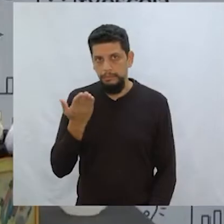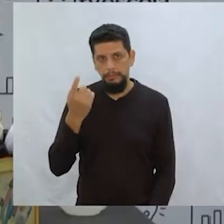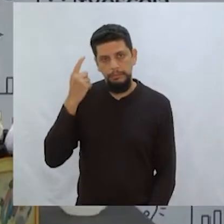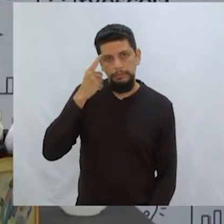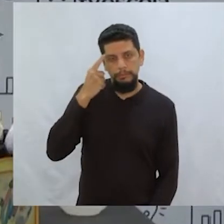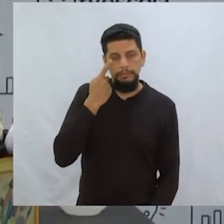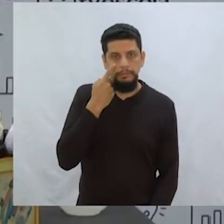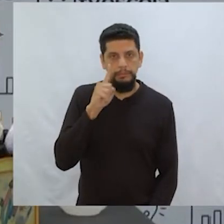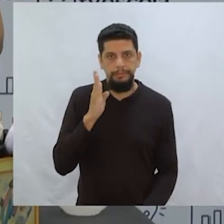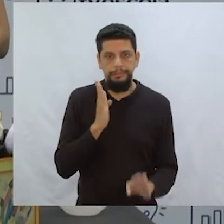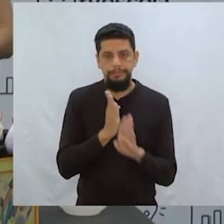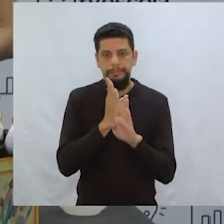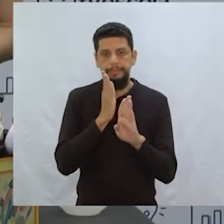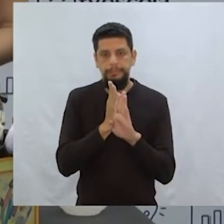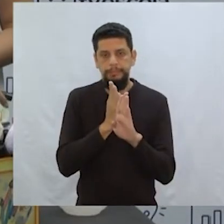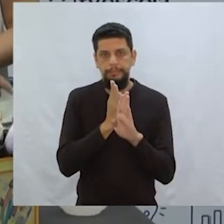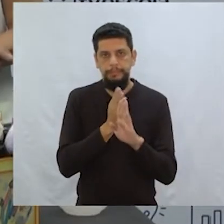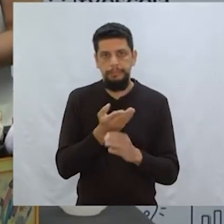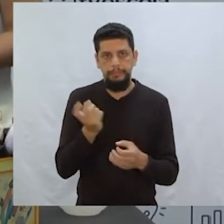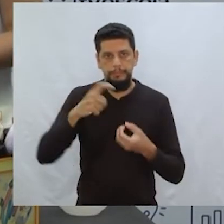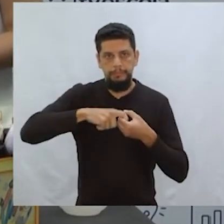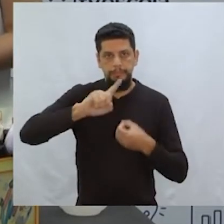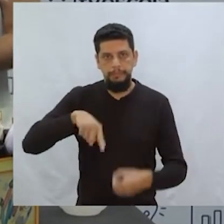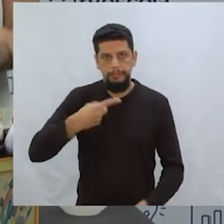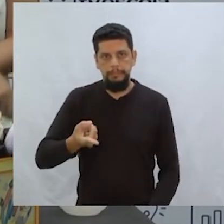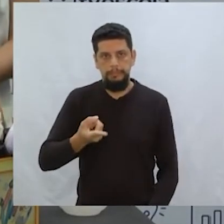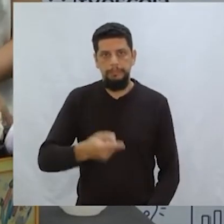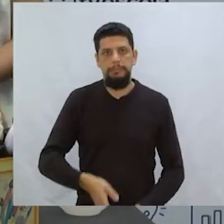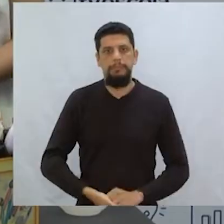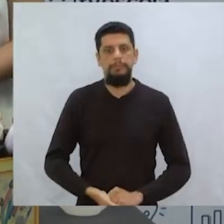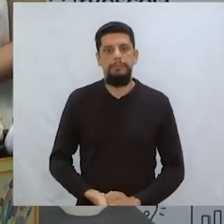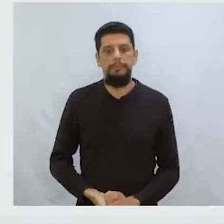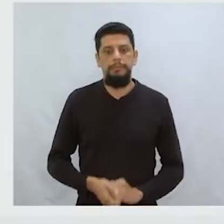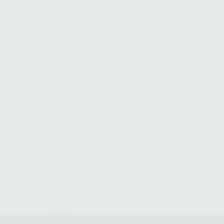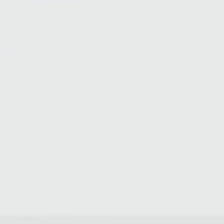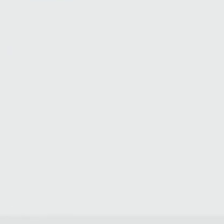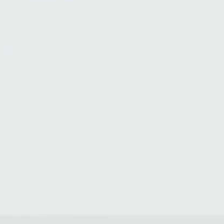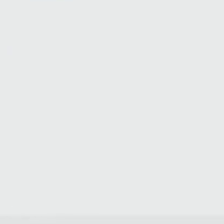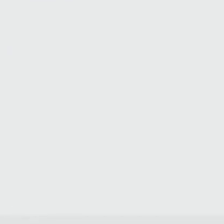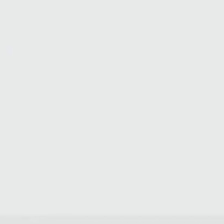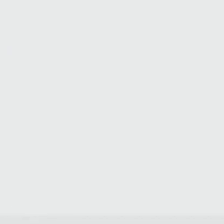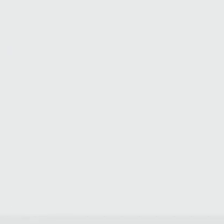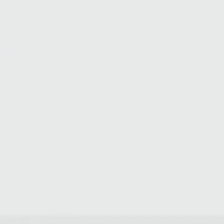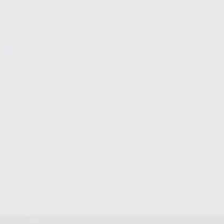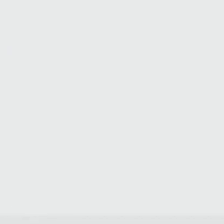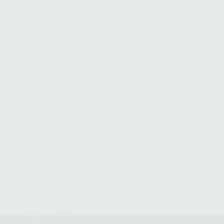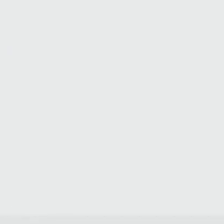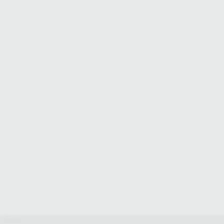tempinho para vocês descobrirem aí e já voltamos com a resposta.